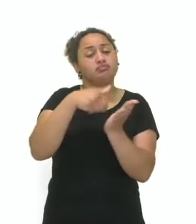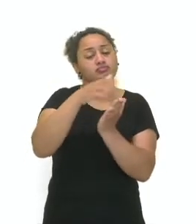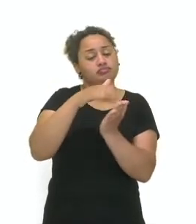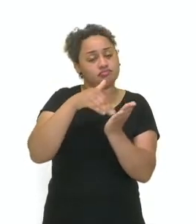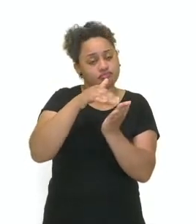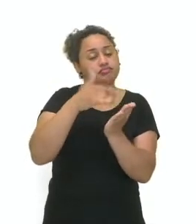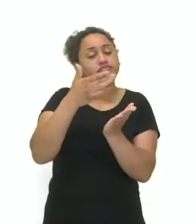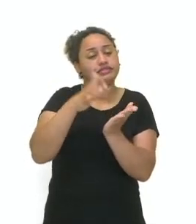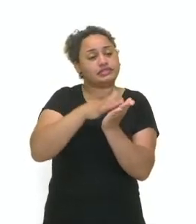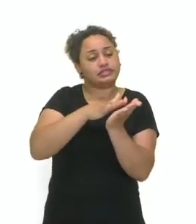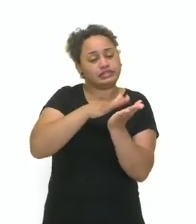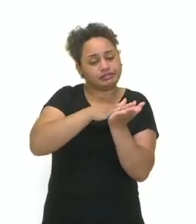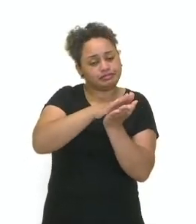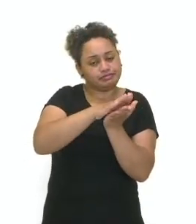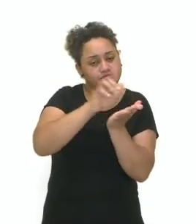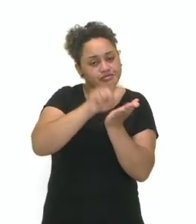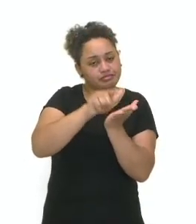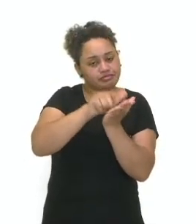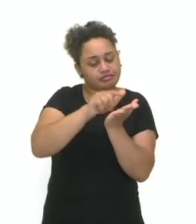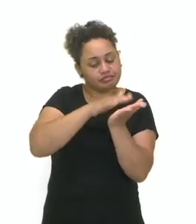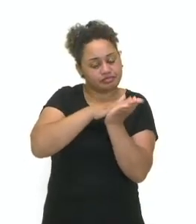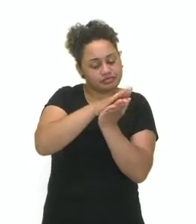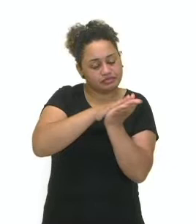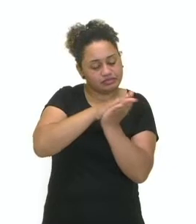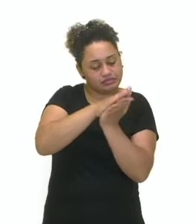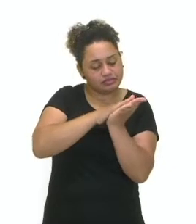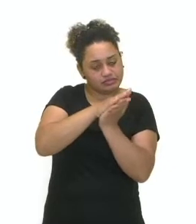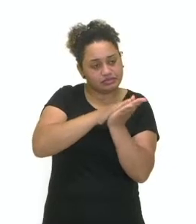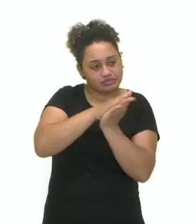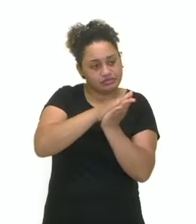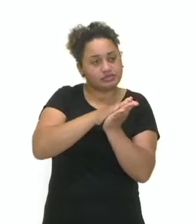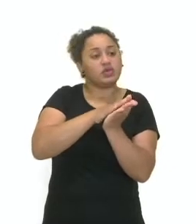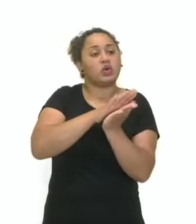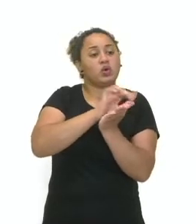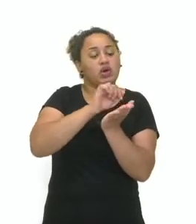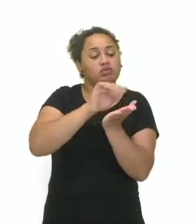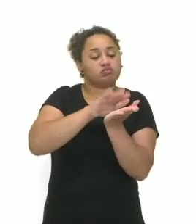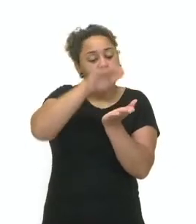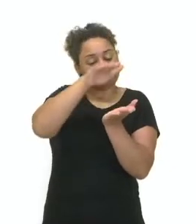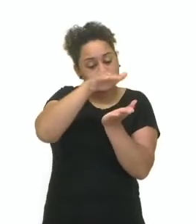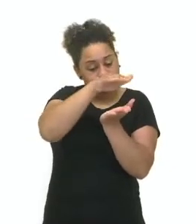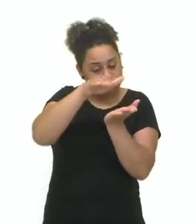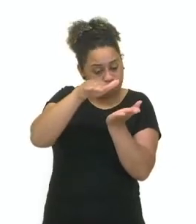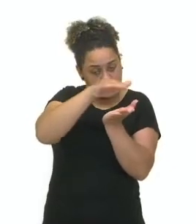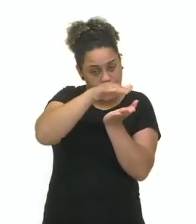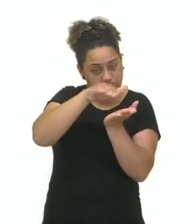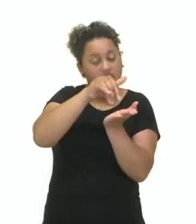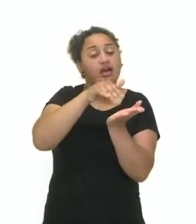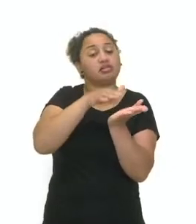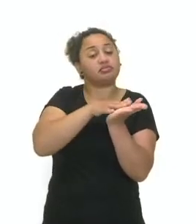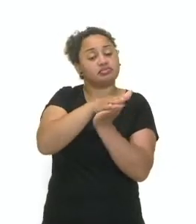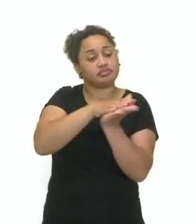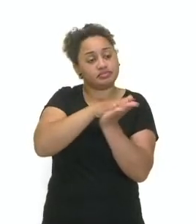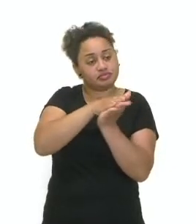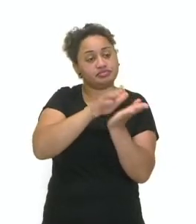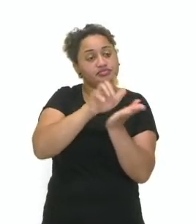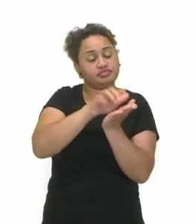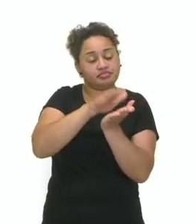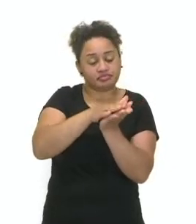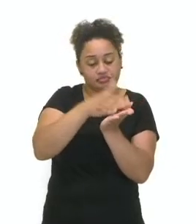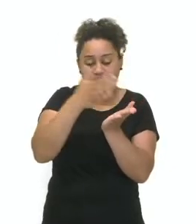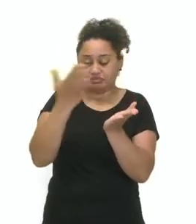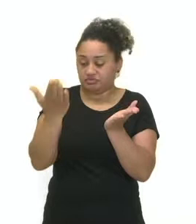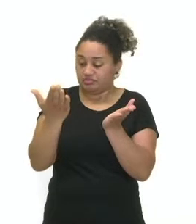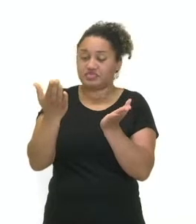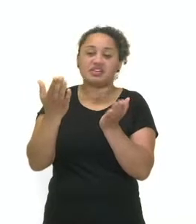e pressionado sobre o papel. Então, a tinta vai pegar nessa parte, né, que está elevada. Quando você colocar no papel, vai como se